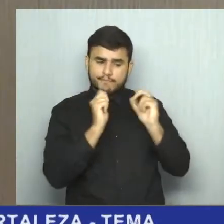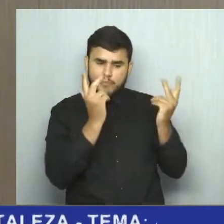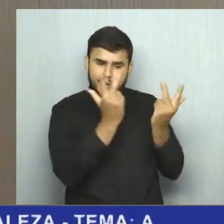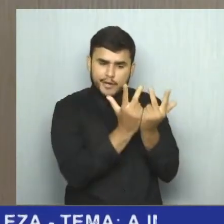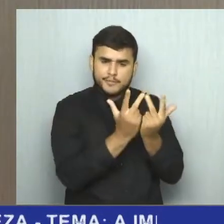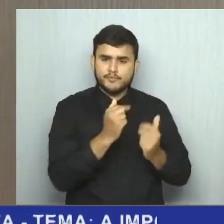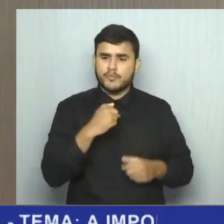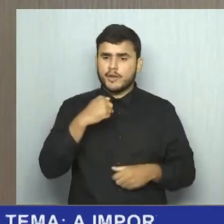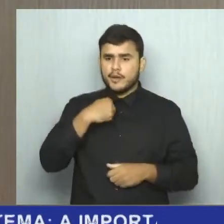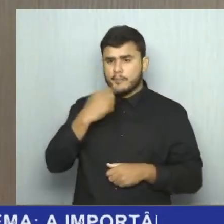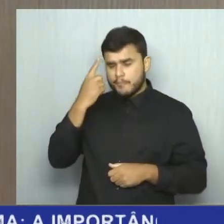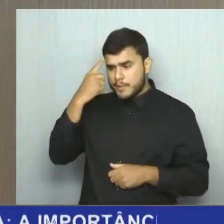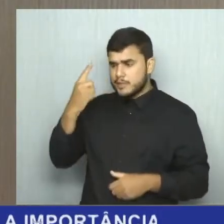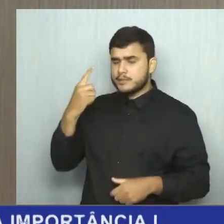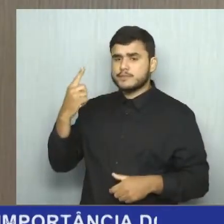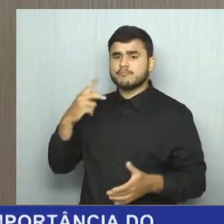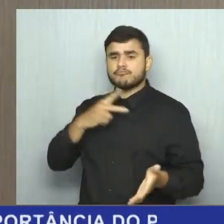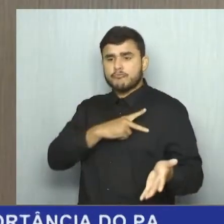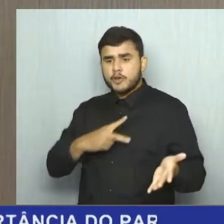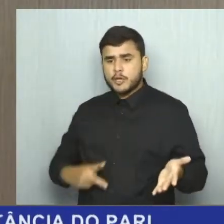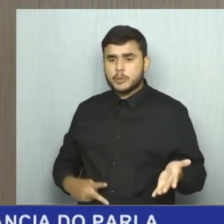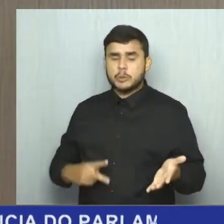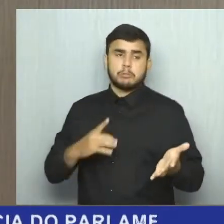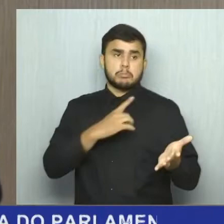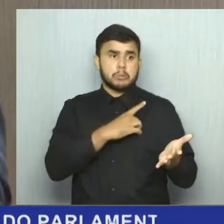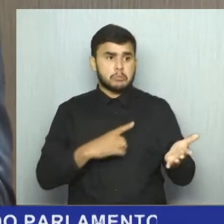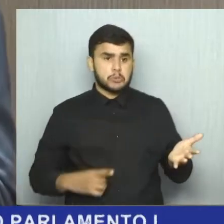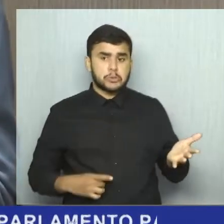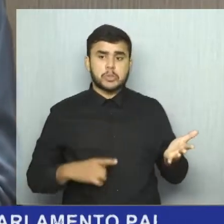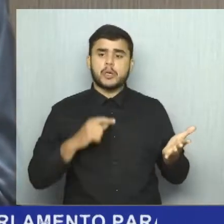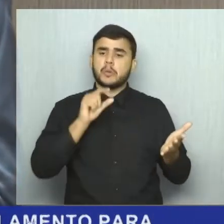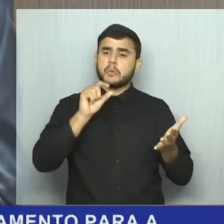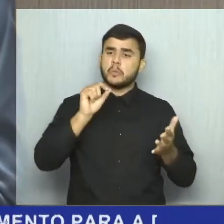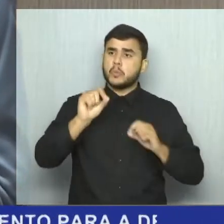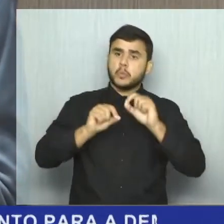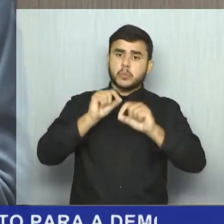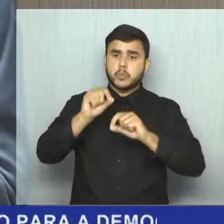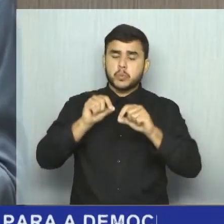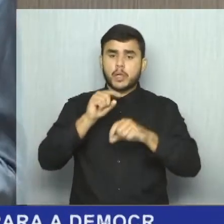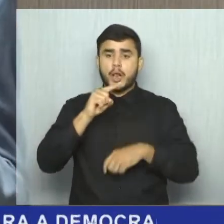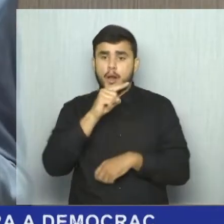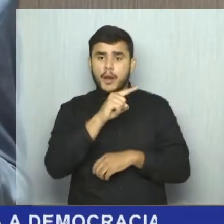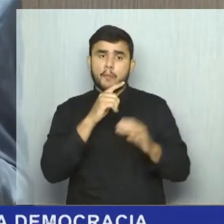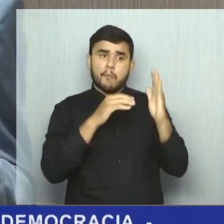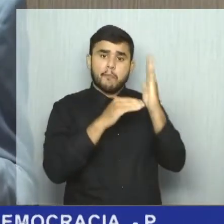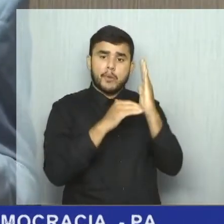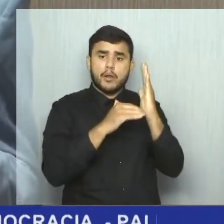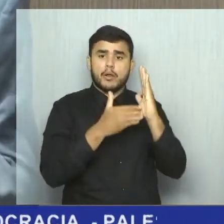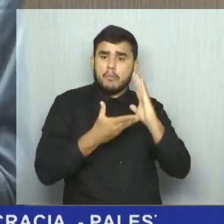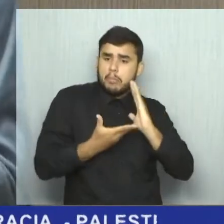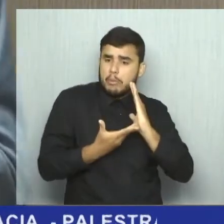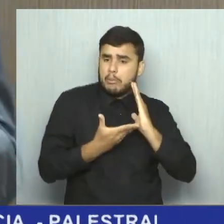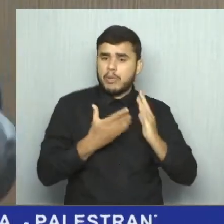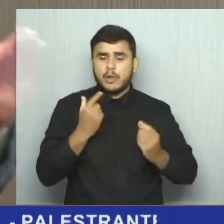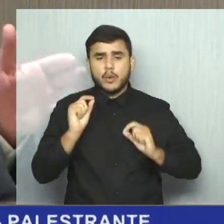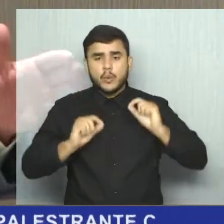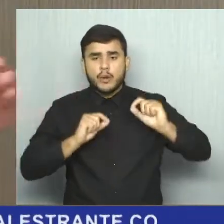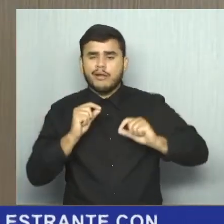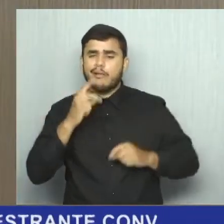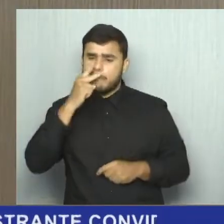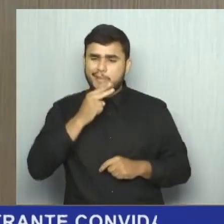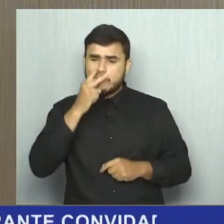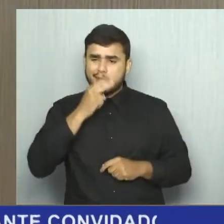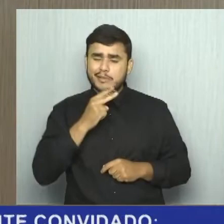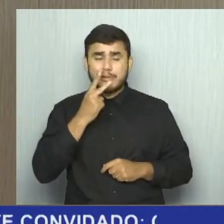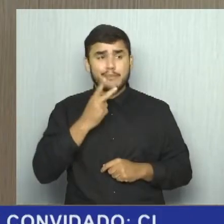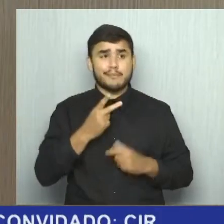democracia, se está cometendo, no tema que se me ofereceu hoje, a reflexão, quase um pleonasmo. Sabe como é aquilo da gente